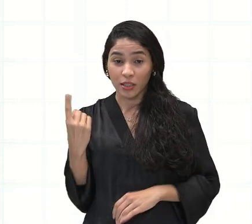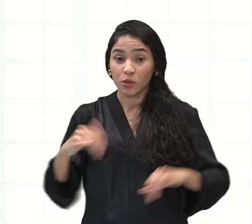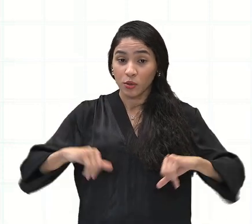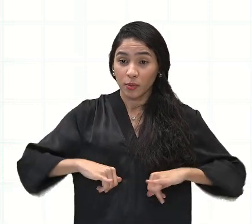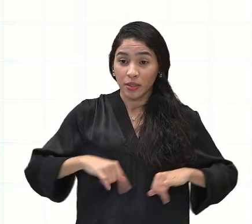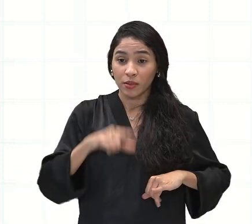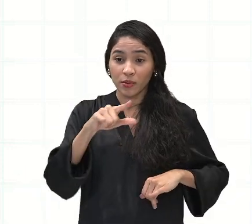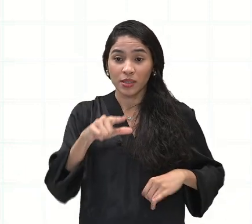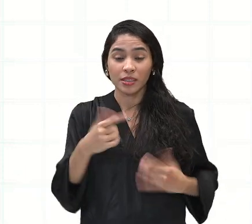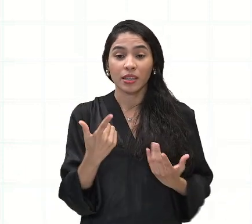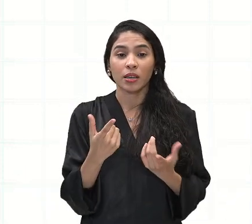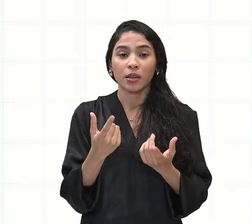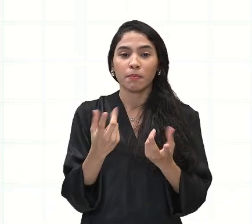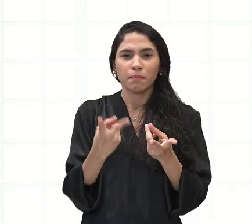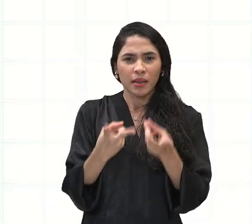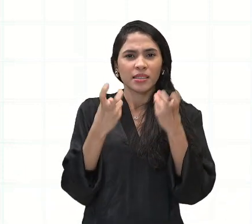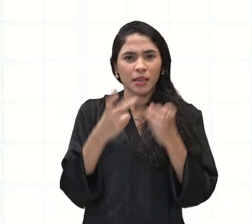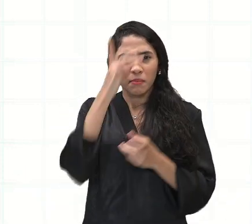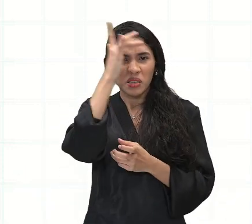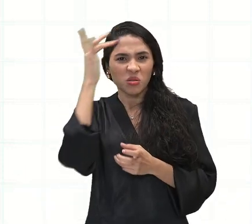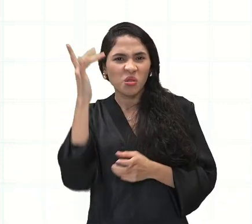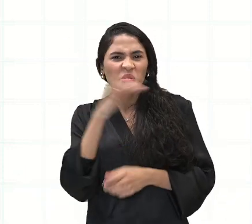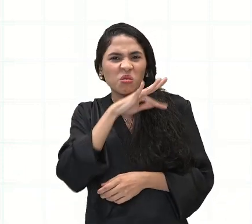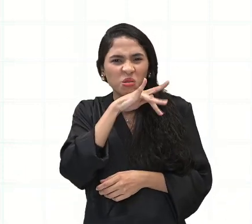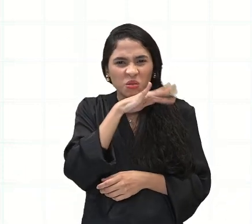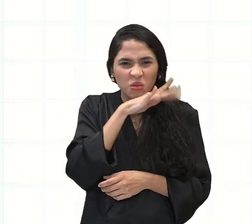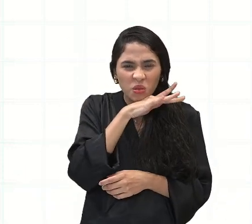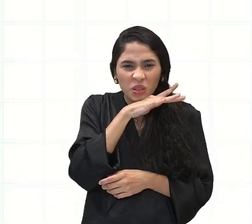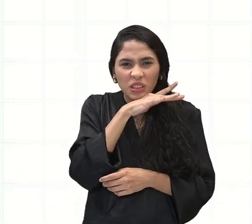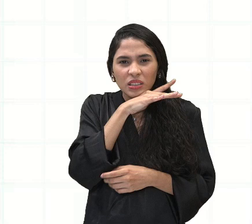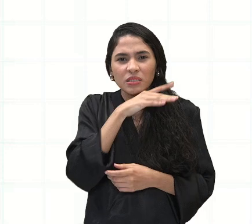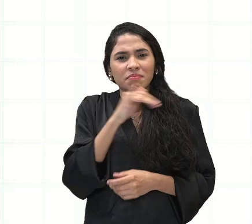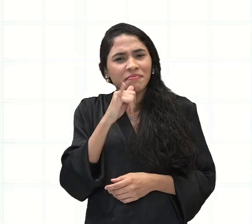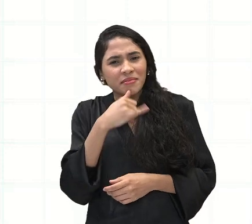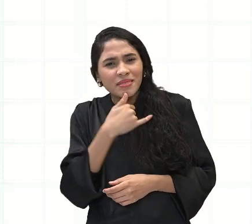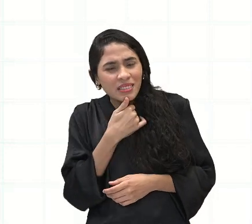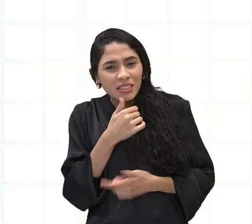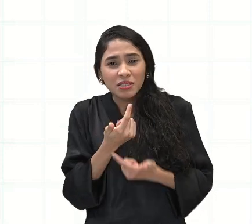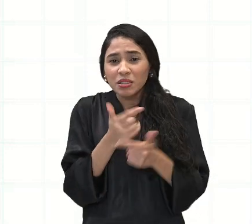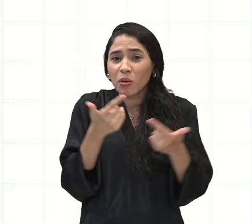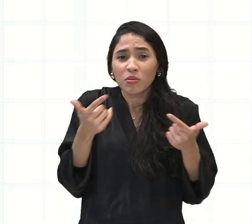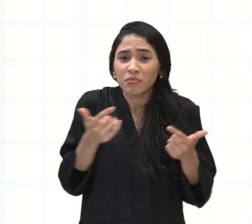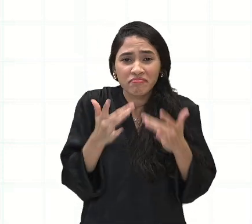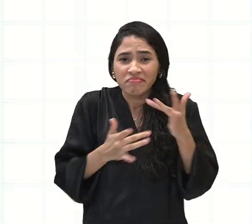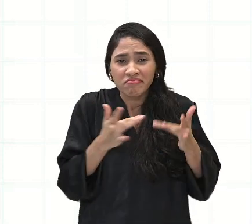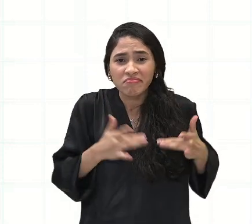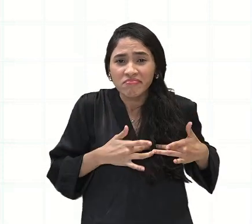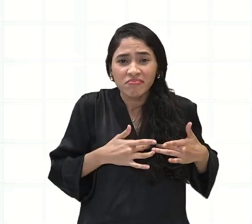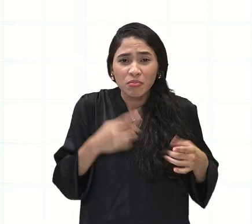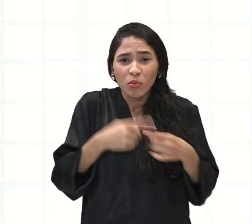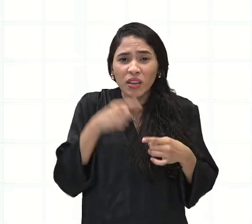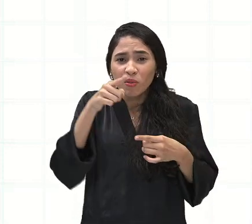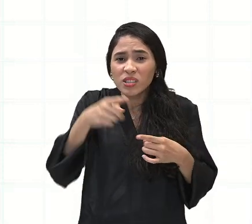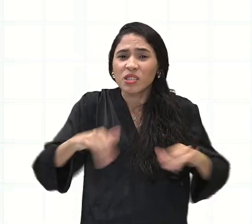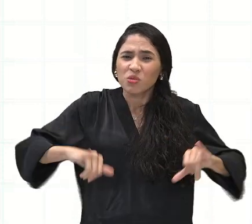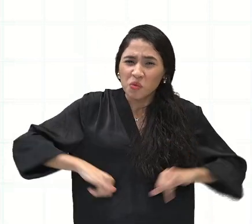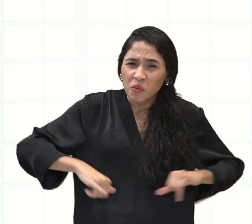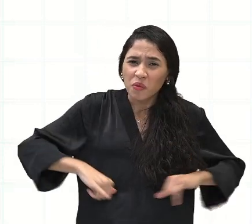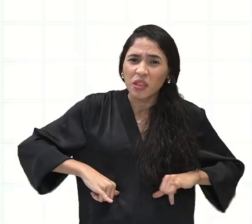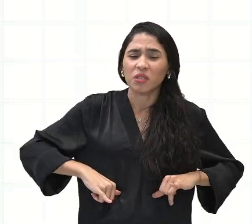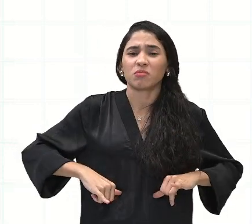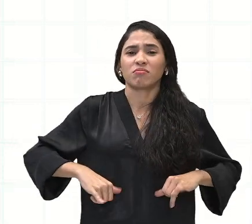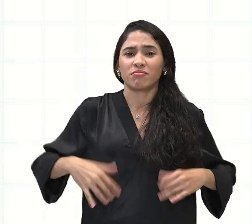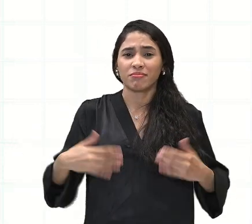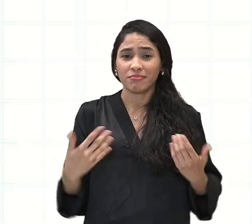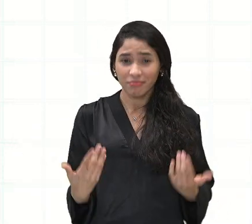você acabar se tornando uma pessoa amarga, uma pessoa infeliz e que não consegue amar, porque você já foi machucada em outros momentos.